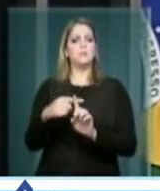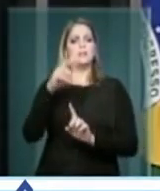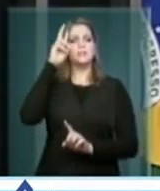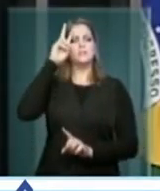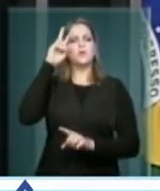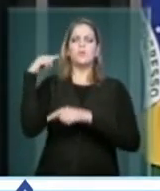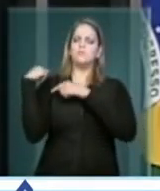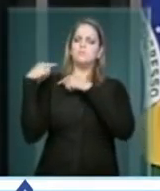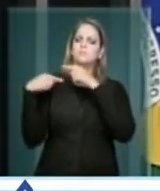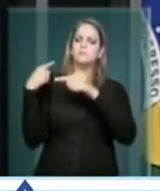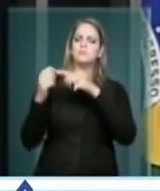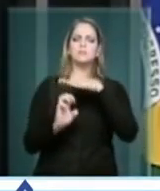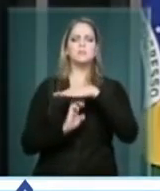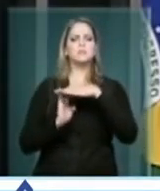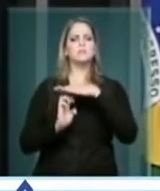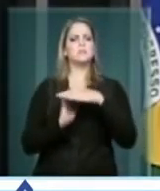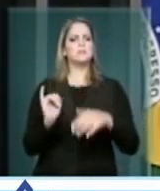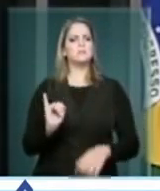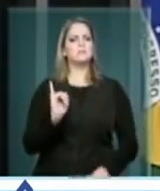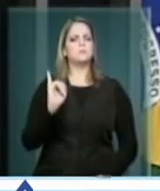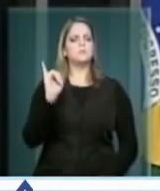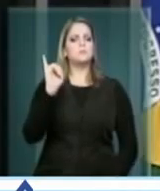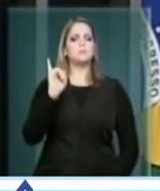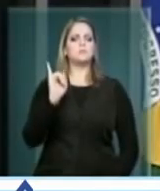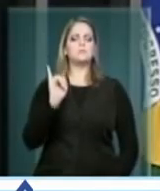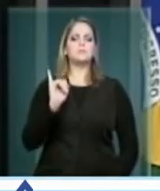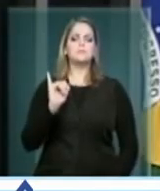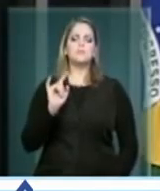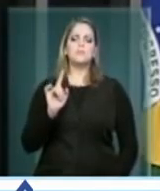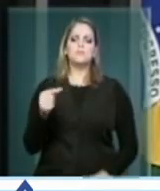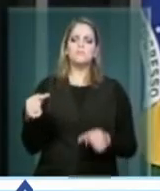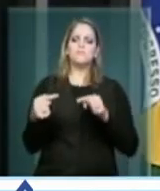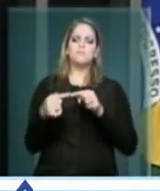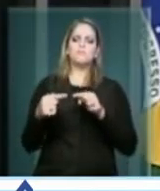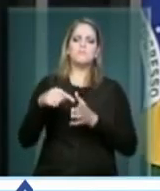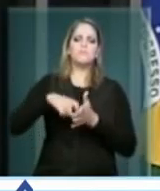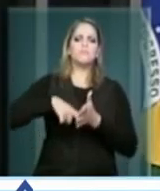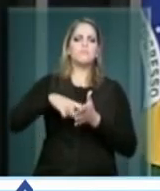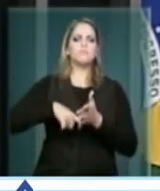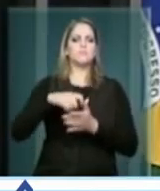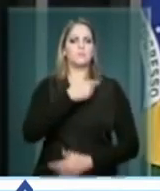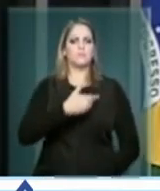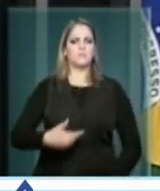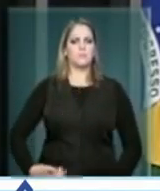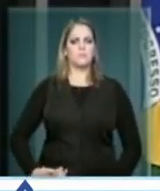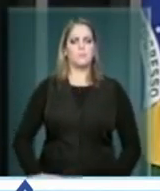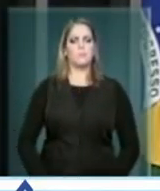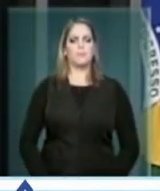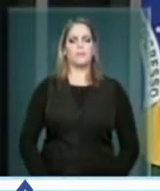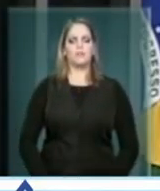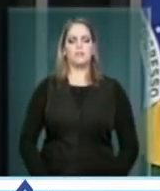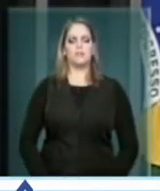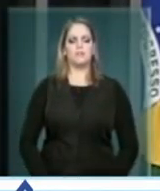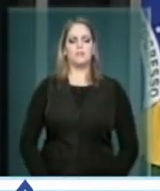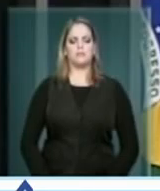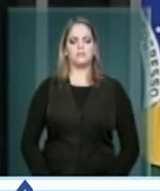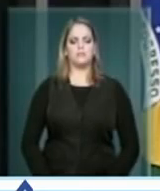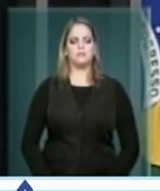uma entidade identificada com a estrutura tributária brasileira. Mas é porque, eu